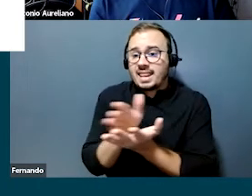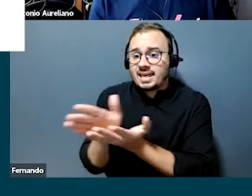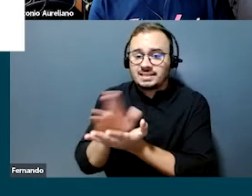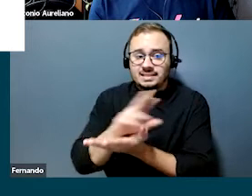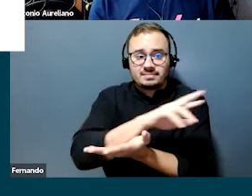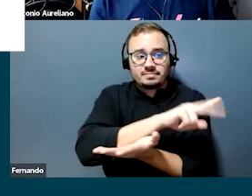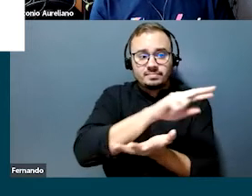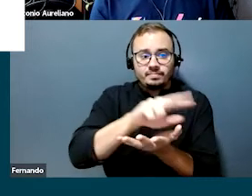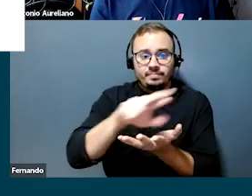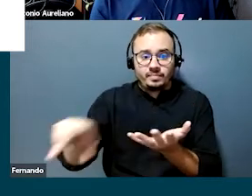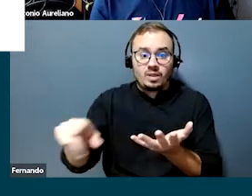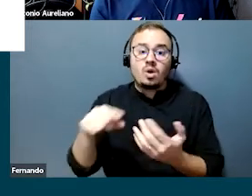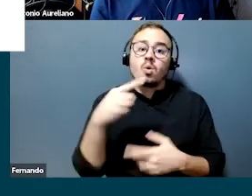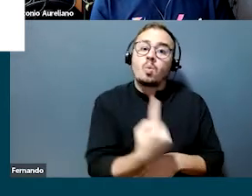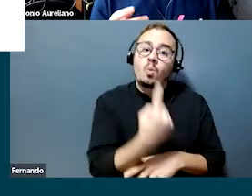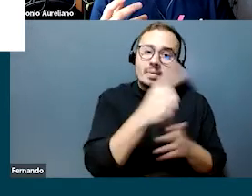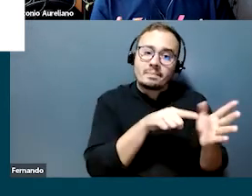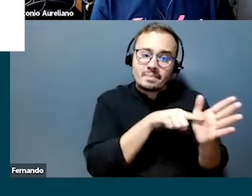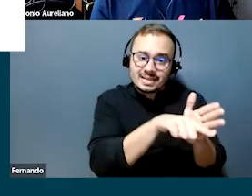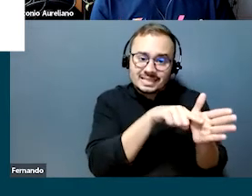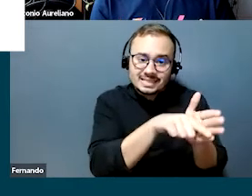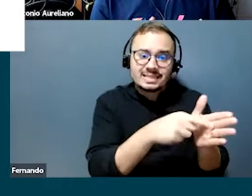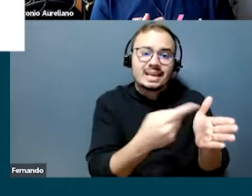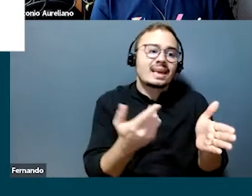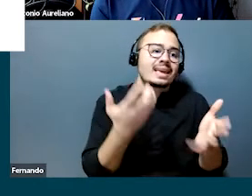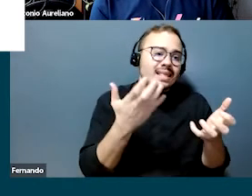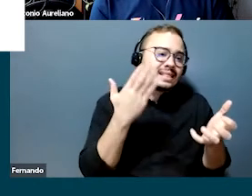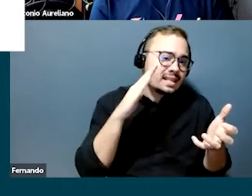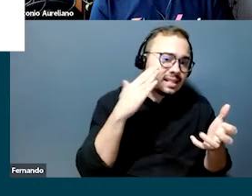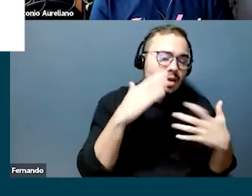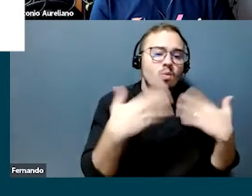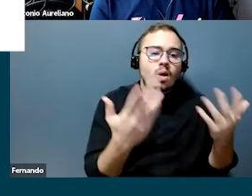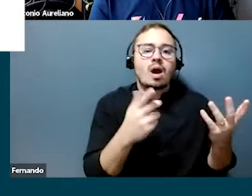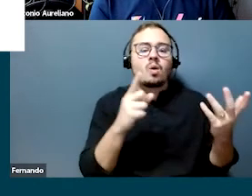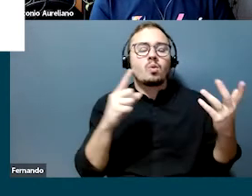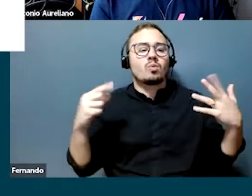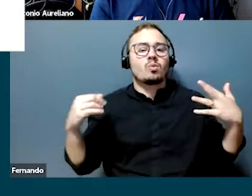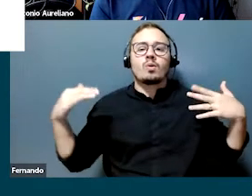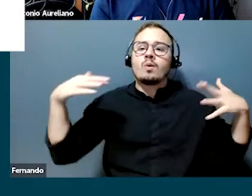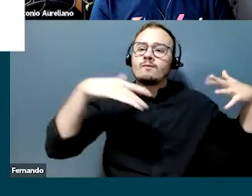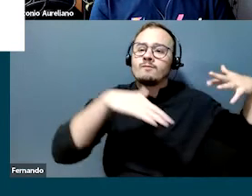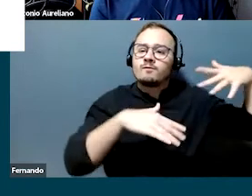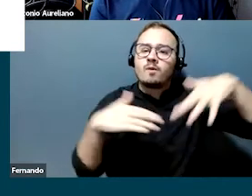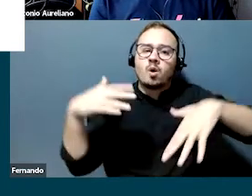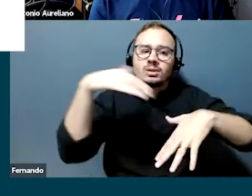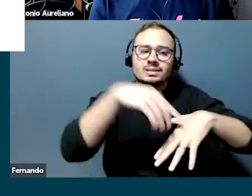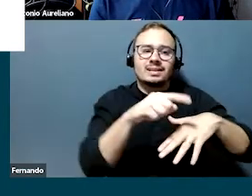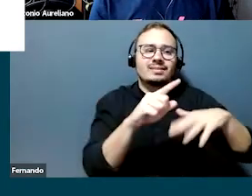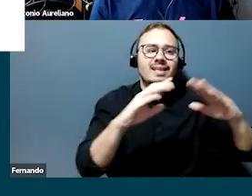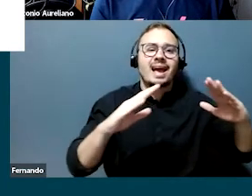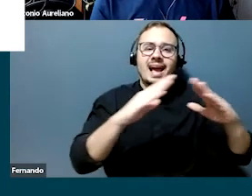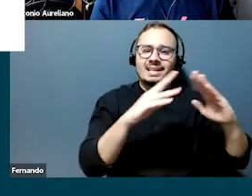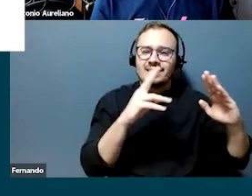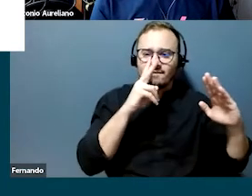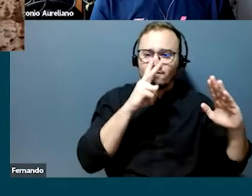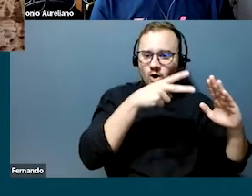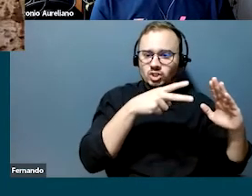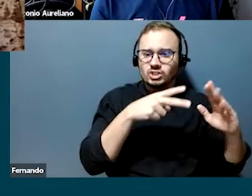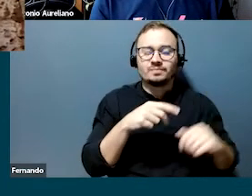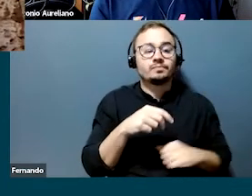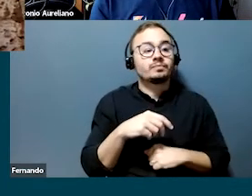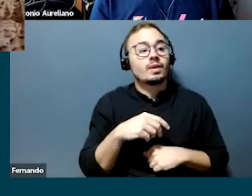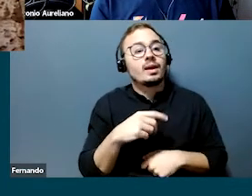linhas de pesquisa era entender a composição das forças que formavam a Batalha de Casa Forte e mapear também essas descendências. O pesquisador era Mário de